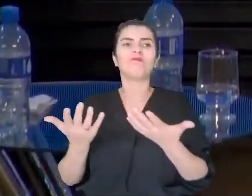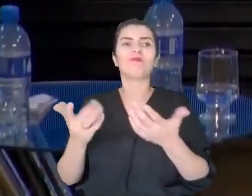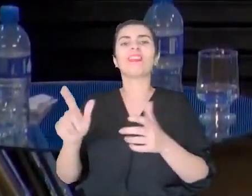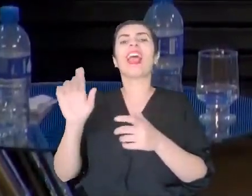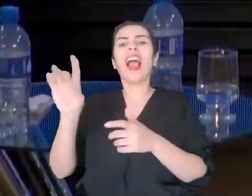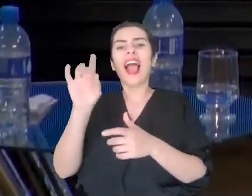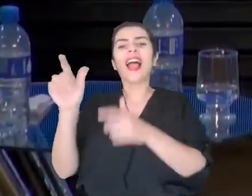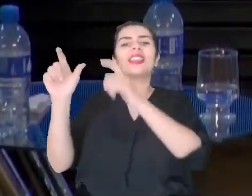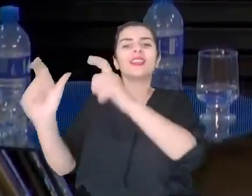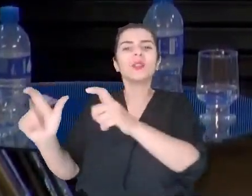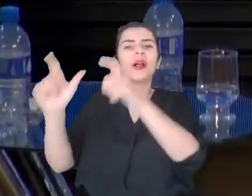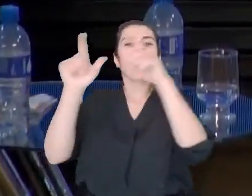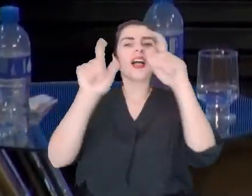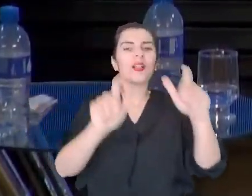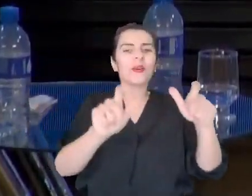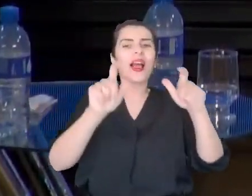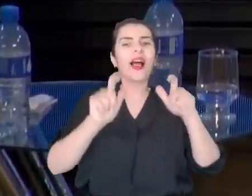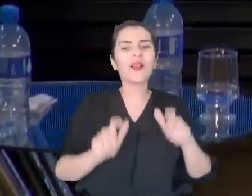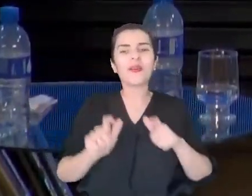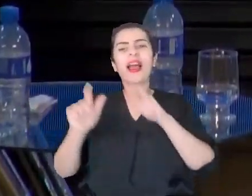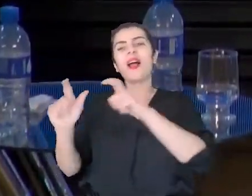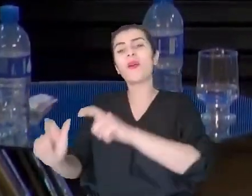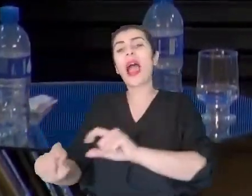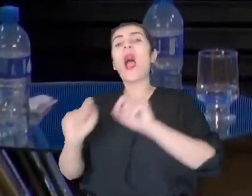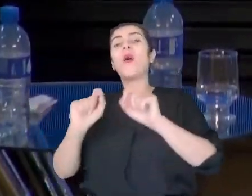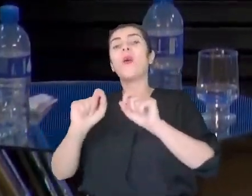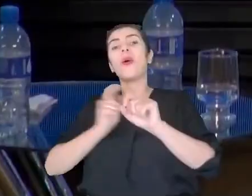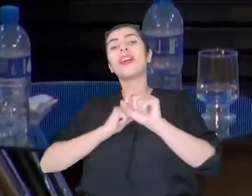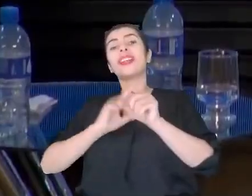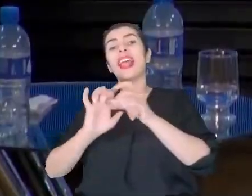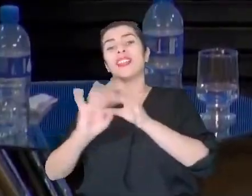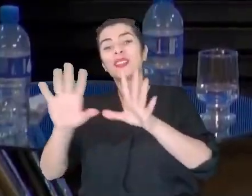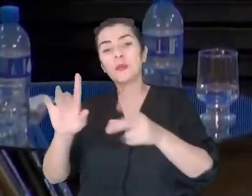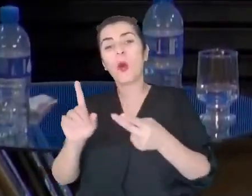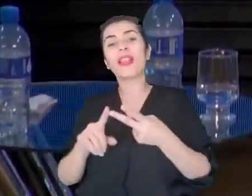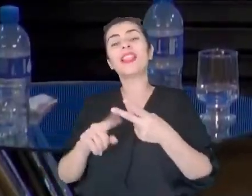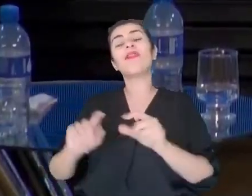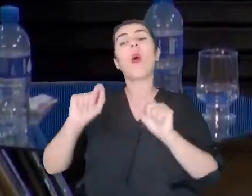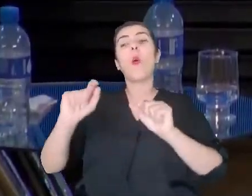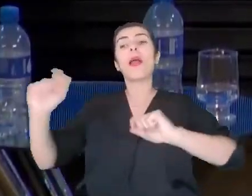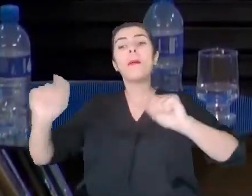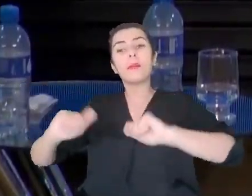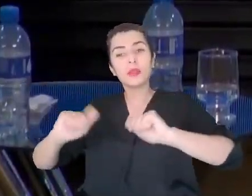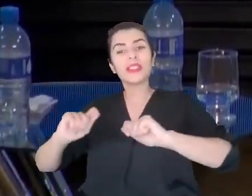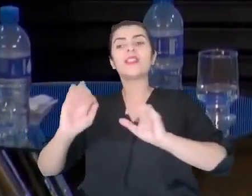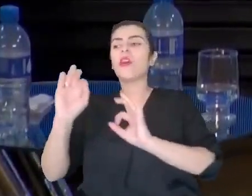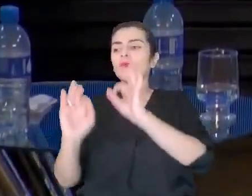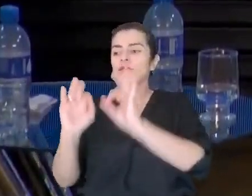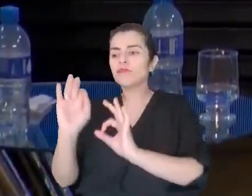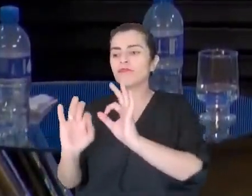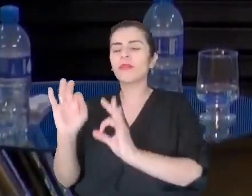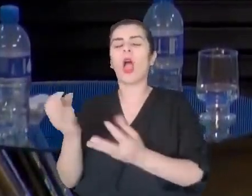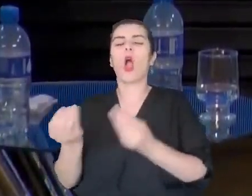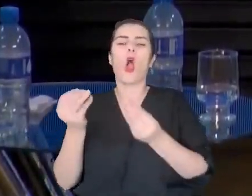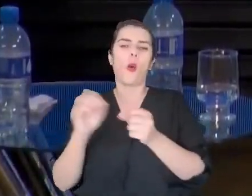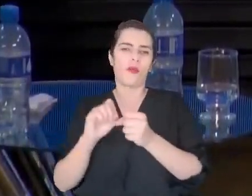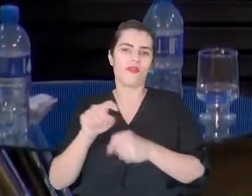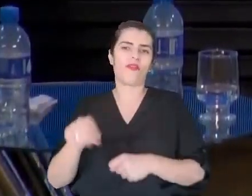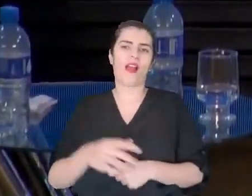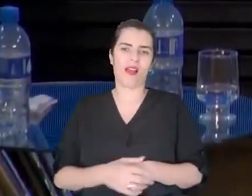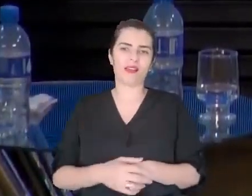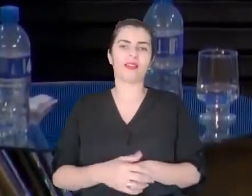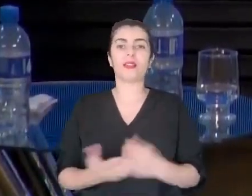ambiente, né, com o que você tem disponível, quais são as peças que você tem, a gente faz um plano um pouquinho diferente. E hoje,